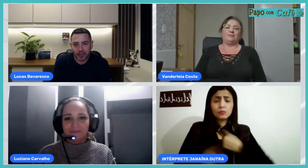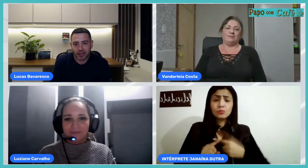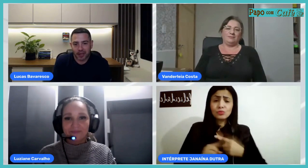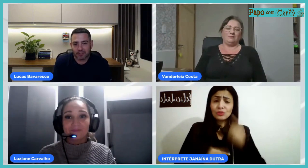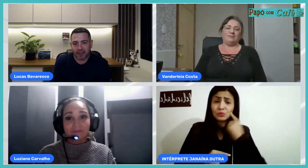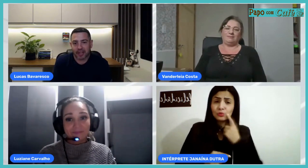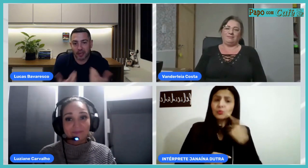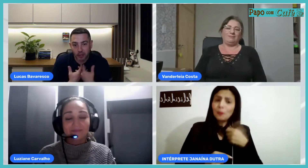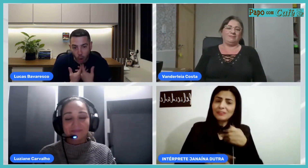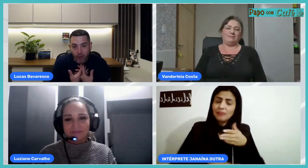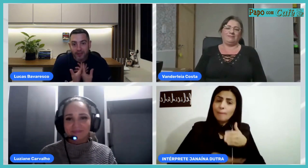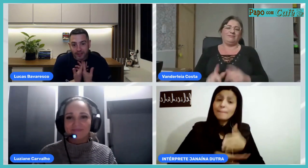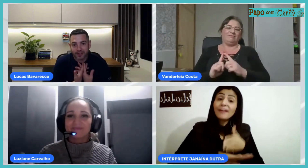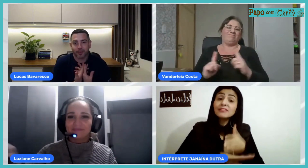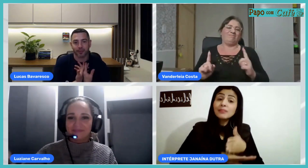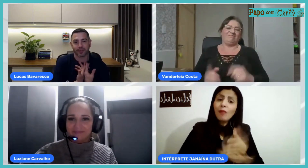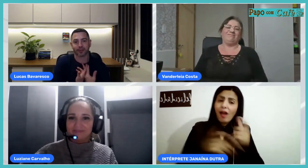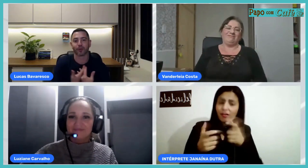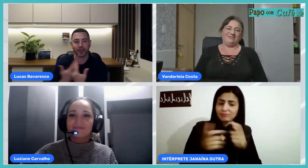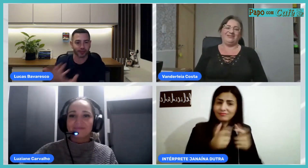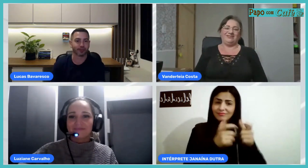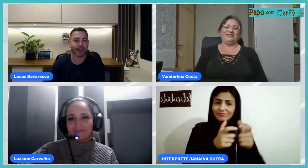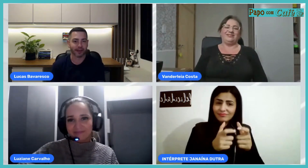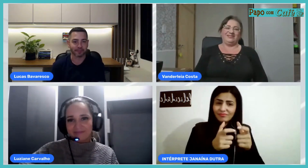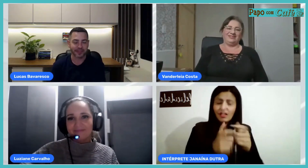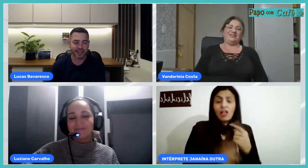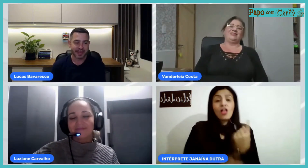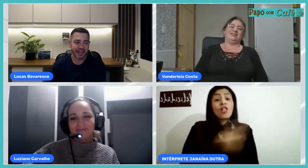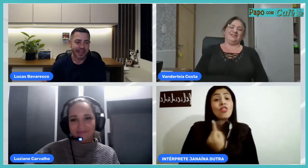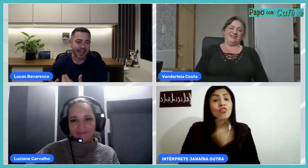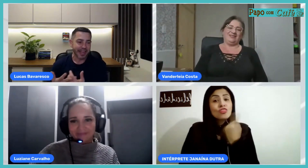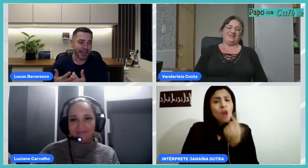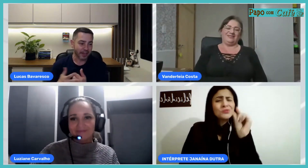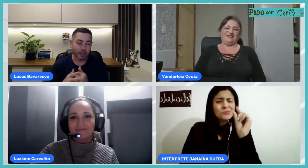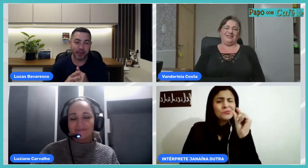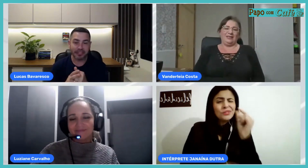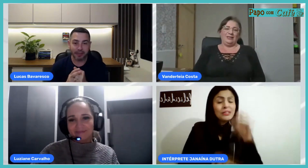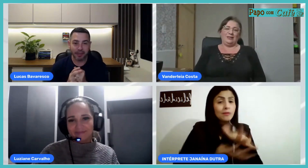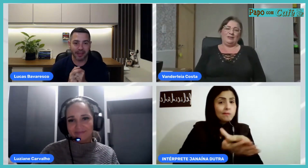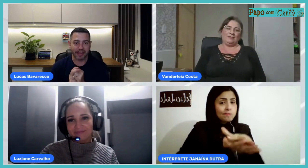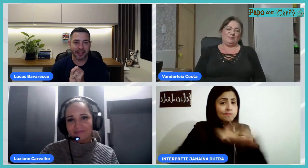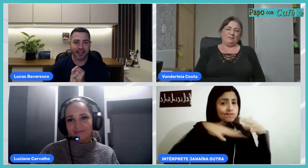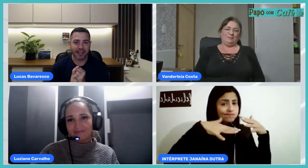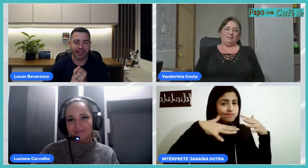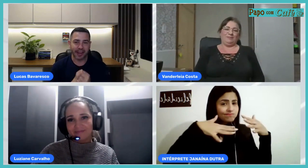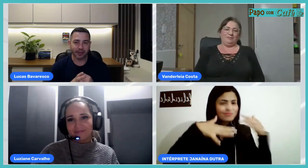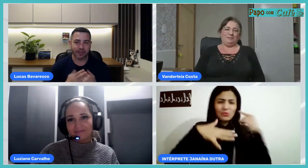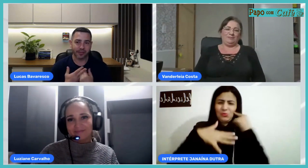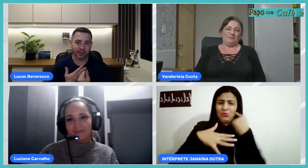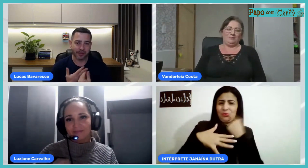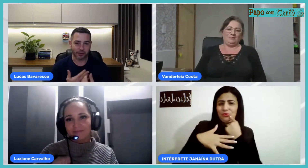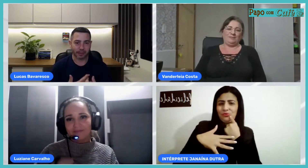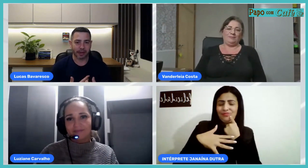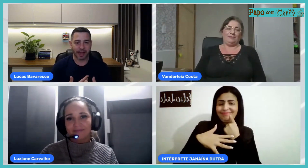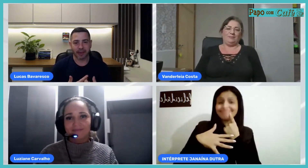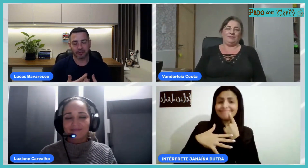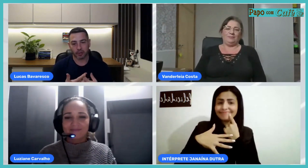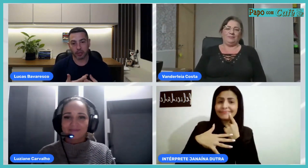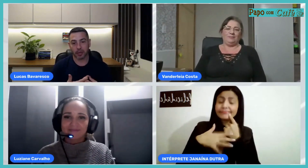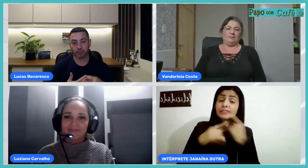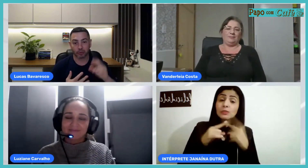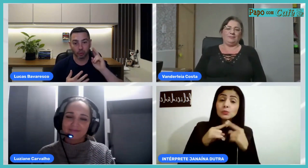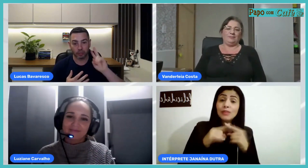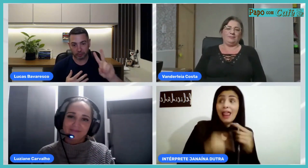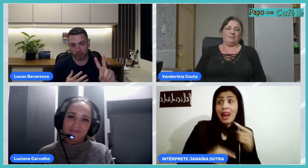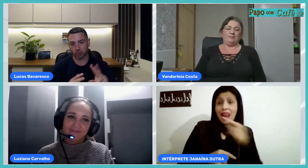fazem parte, né? Na verdade, nós estamos excluindo, né? E a gente percebia. E lá no CFC que eu trabalhava,